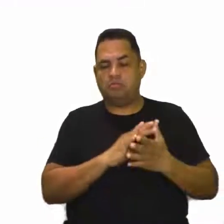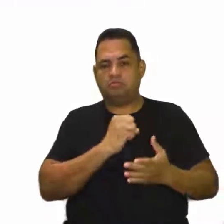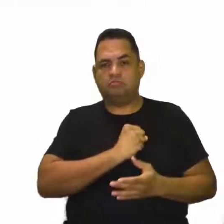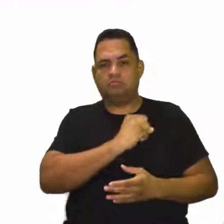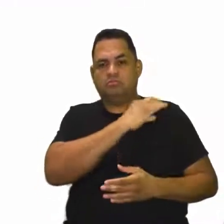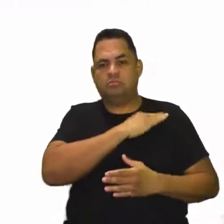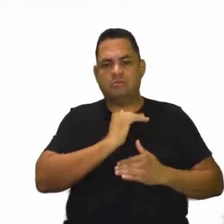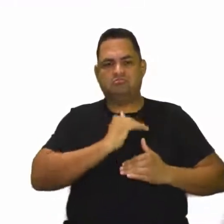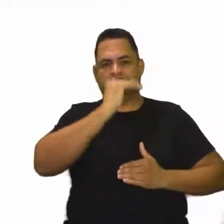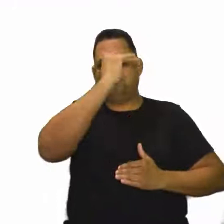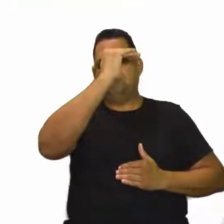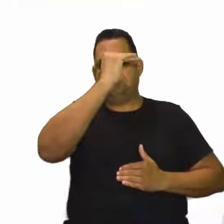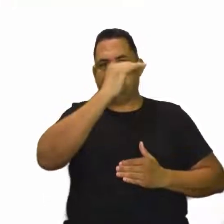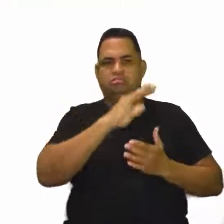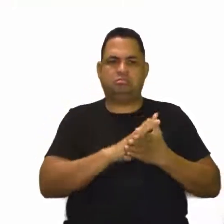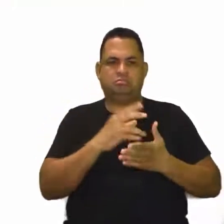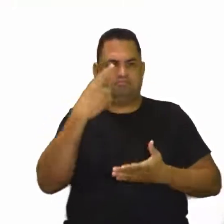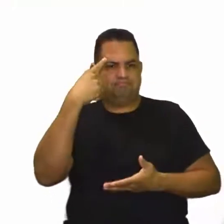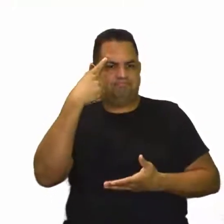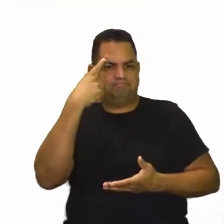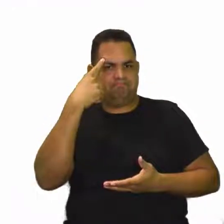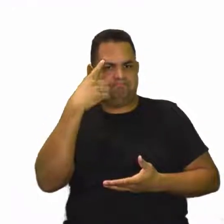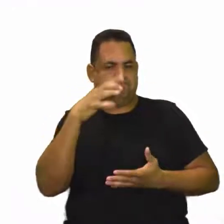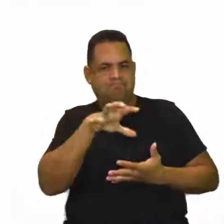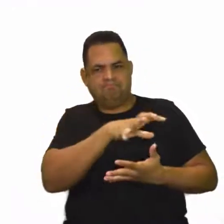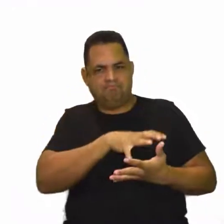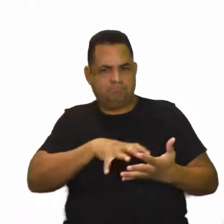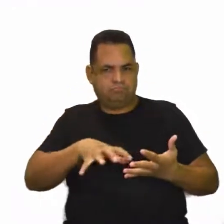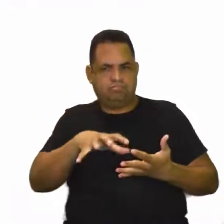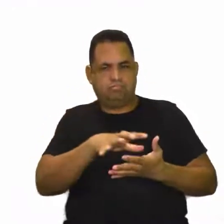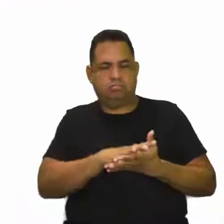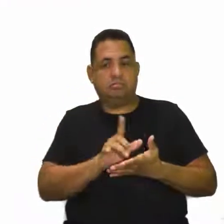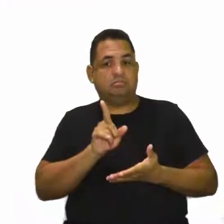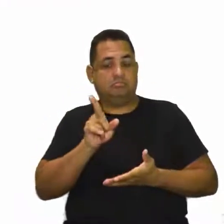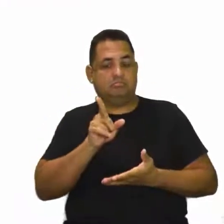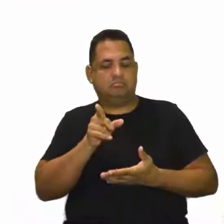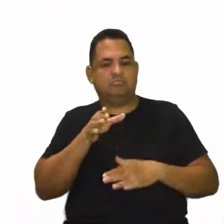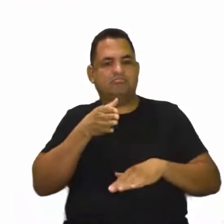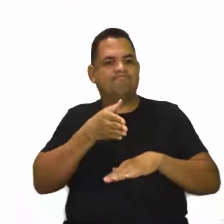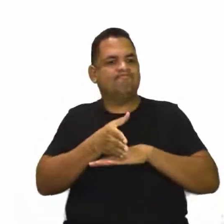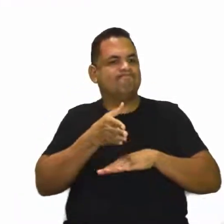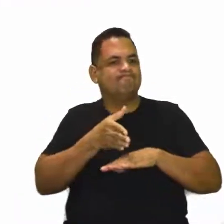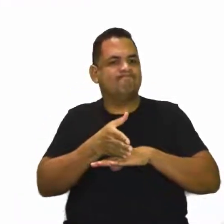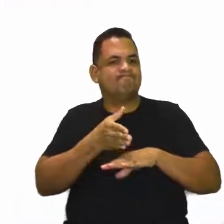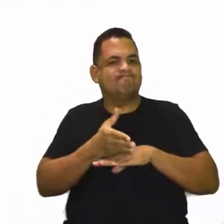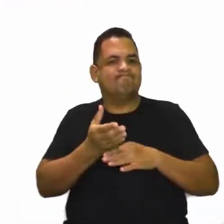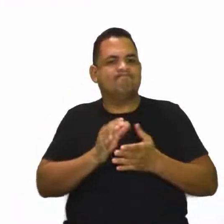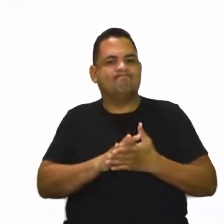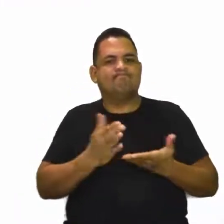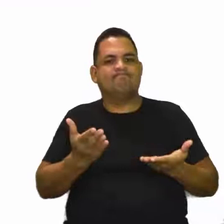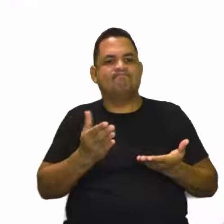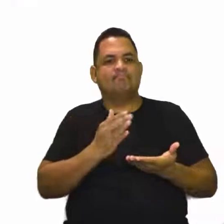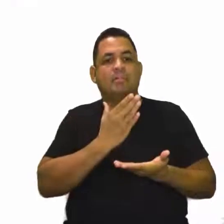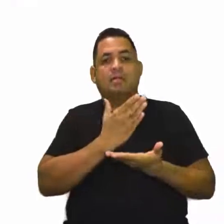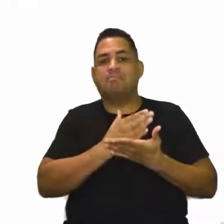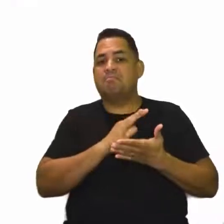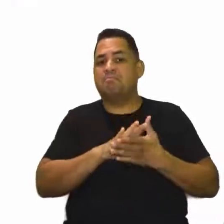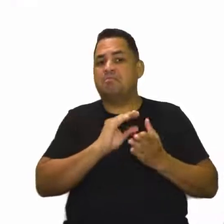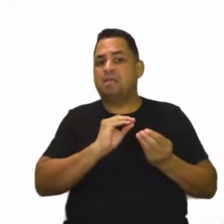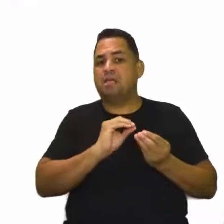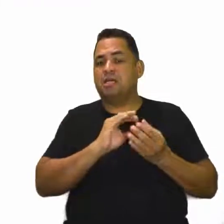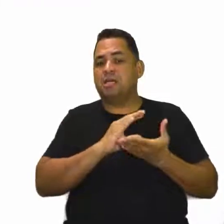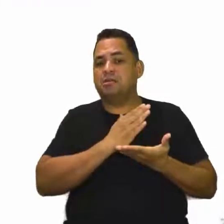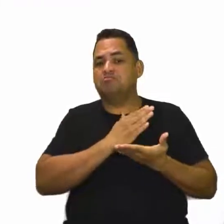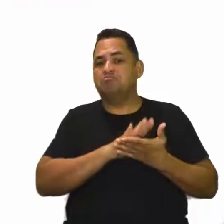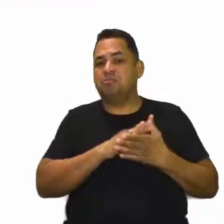de alta patente, eles pensavam que o movimento que eles estavam participando era para derrubar o presidente